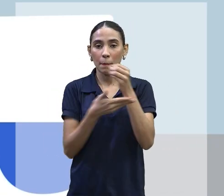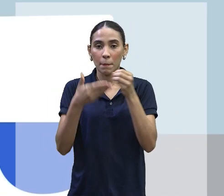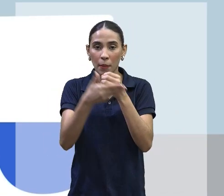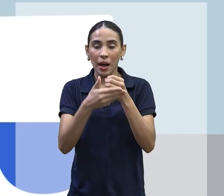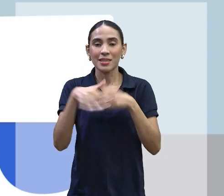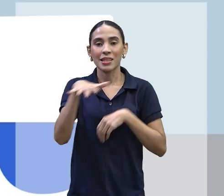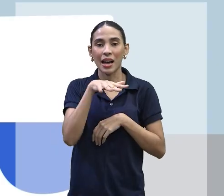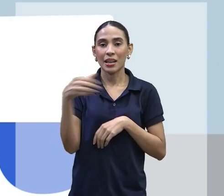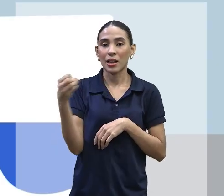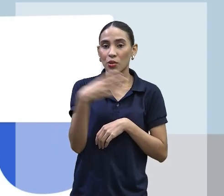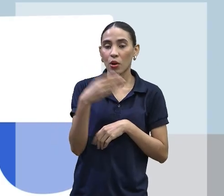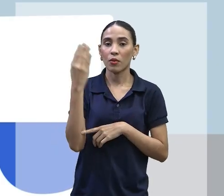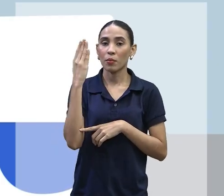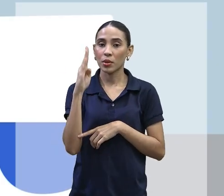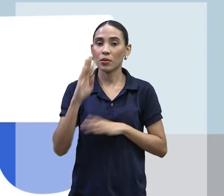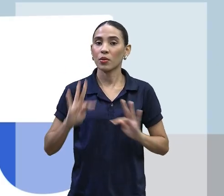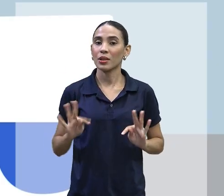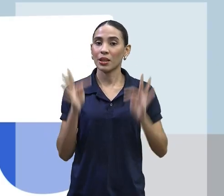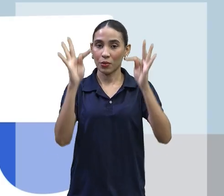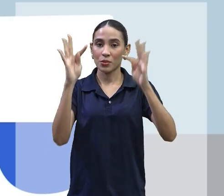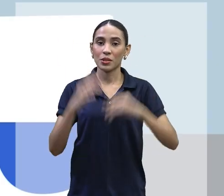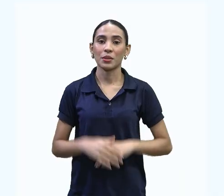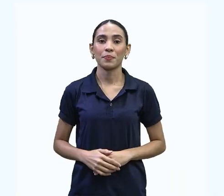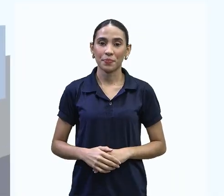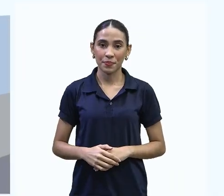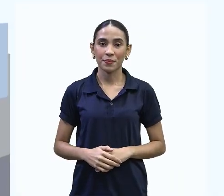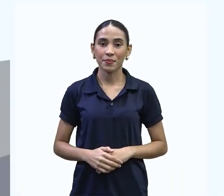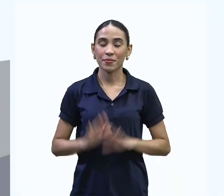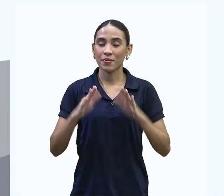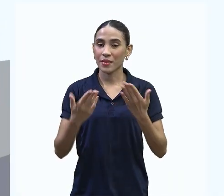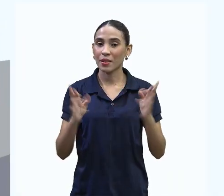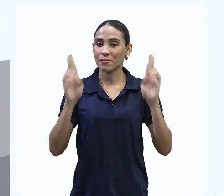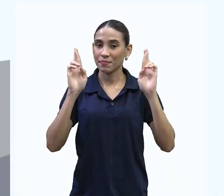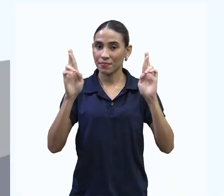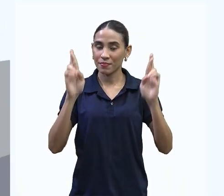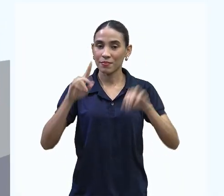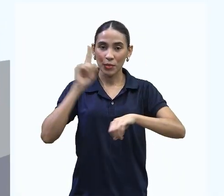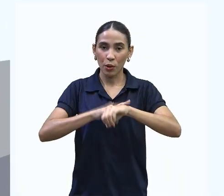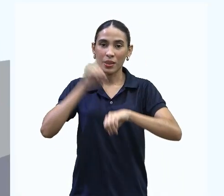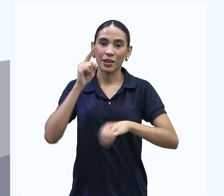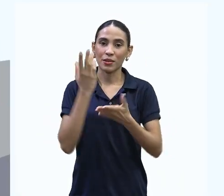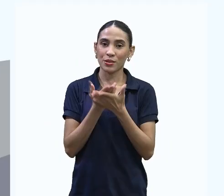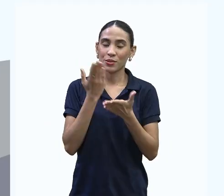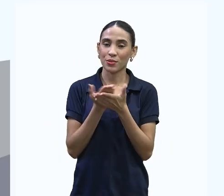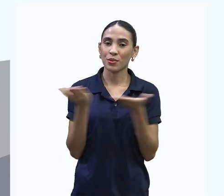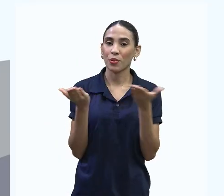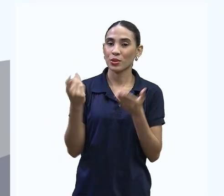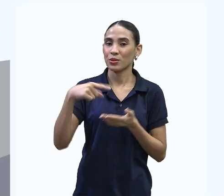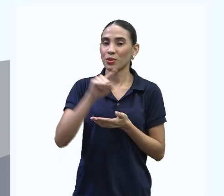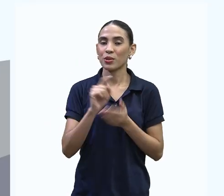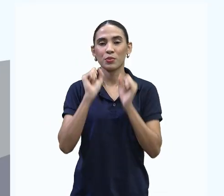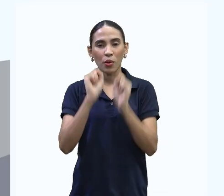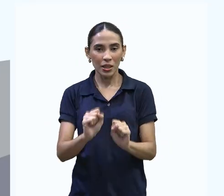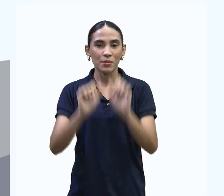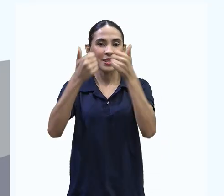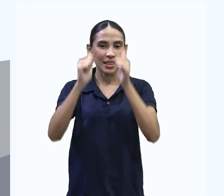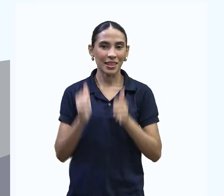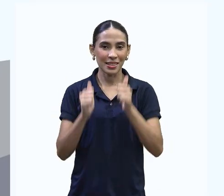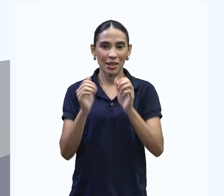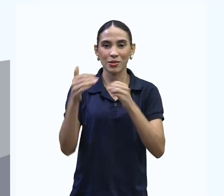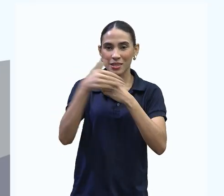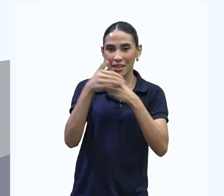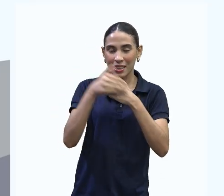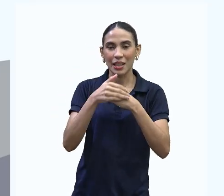era moderna da biotecnologia. Graças a esses pioneiros, hoje podemos desvendar os segredos do